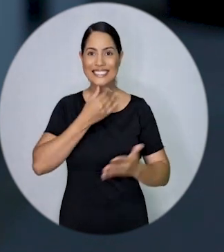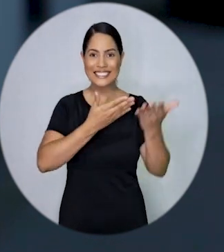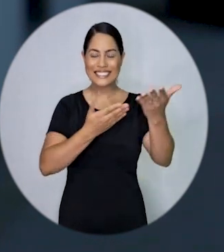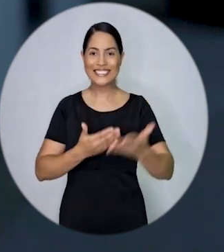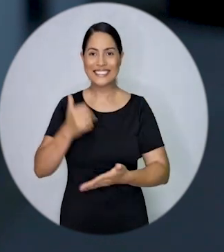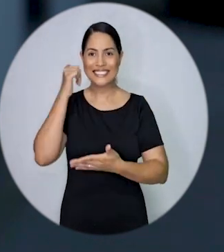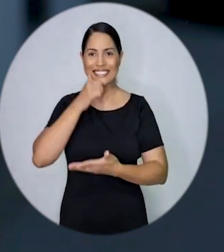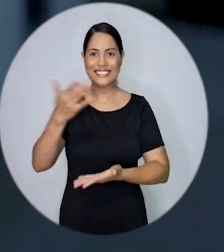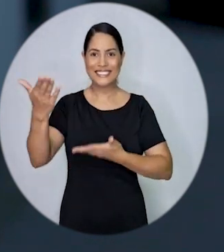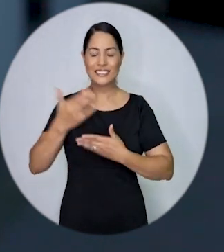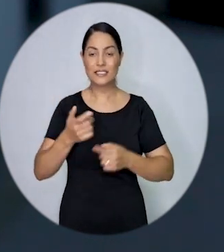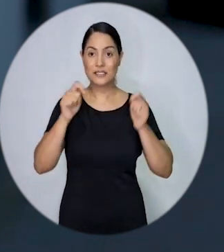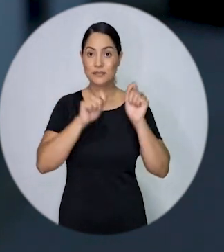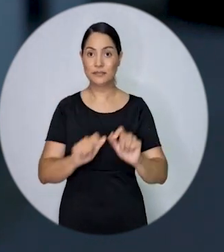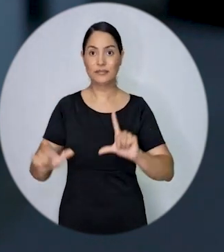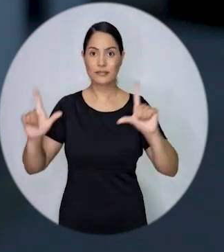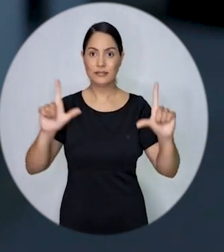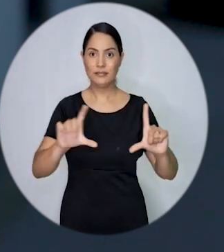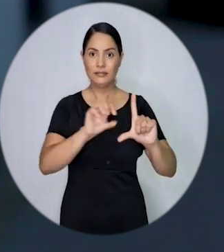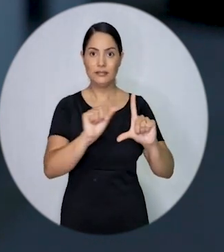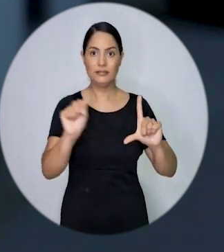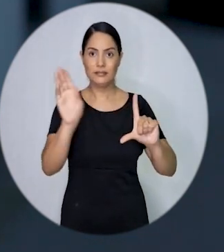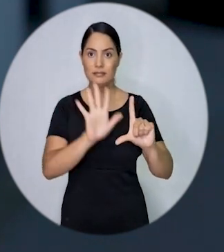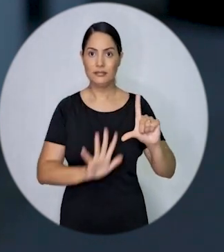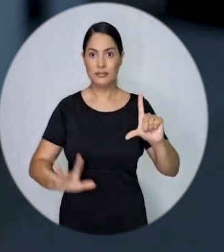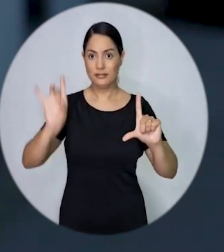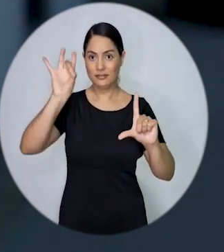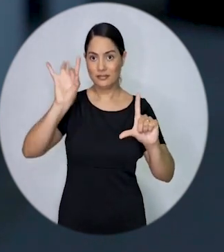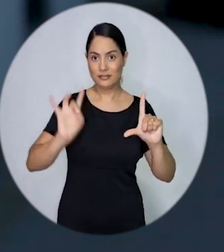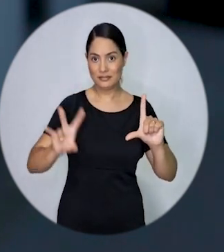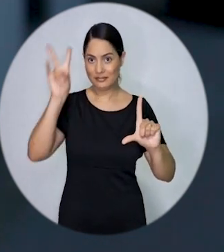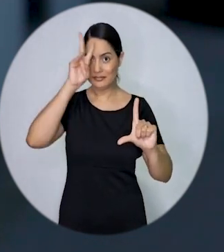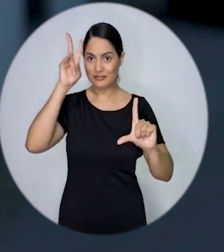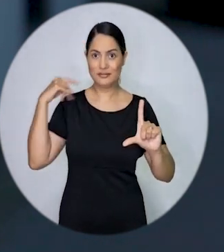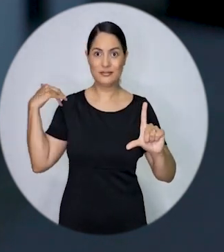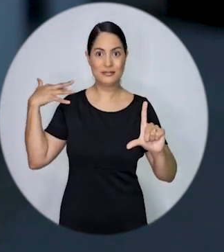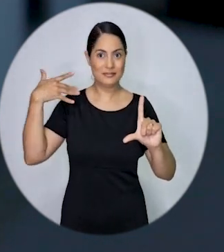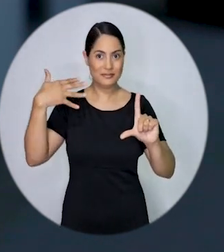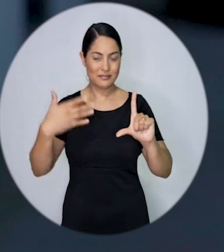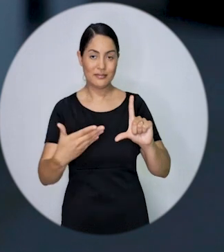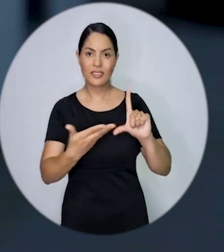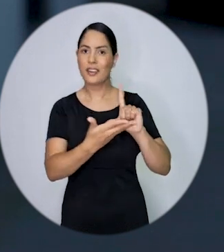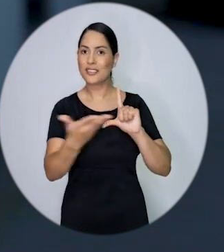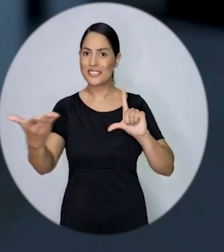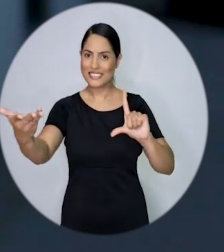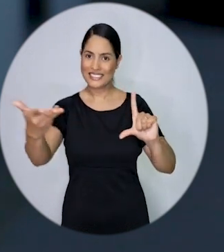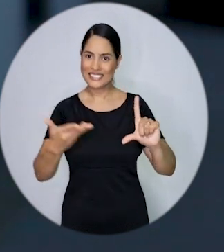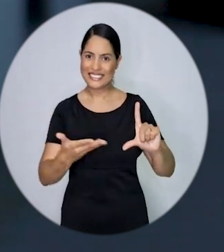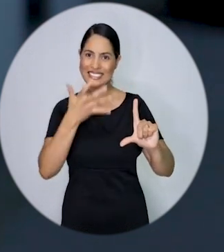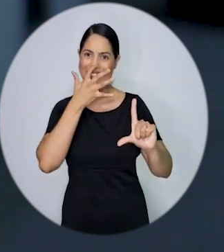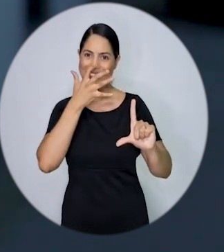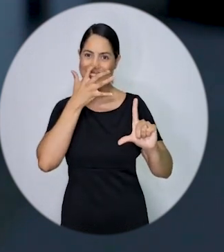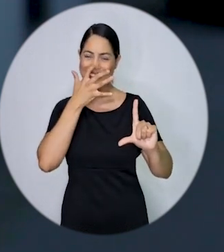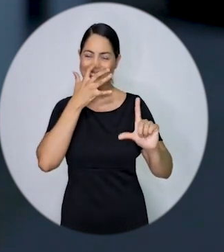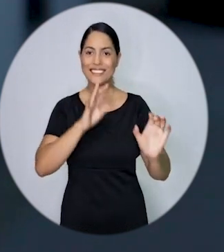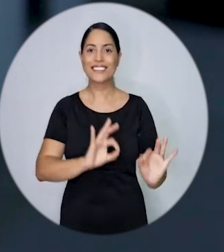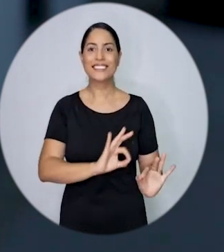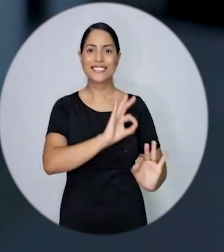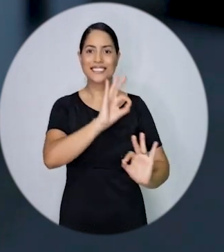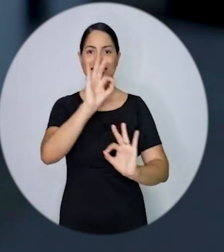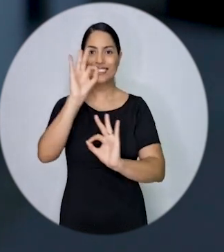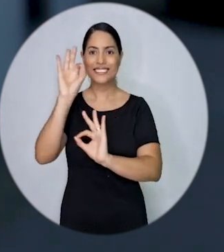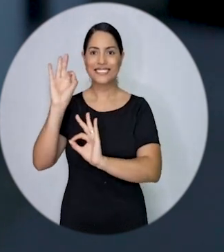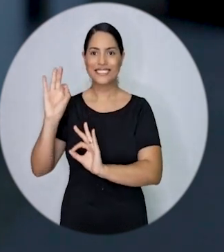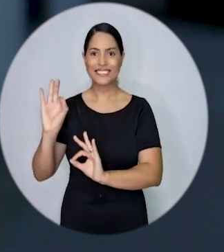Olá, seja bem-vindo, seja bem-vinda. Esse é o programa OAB Nacional Especial Retrospectiva. Você, claro, é o nosso